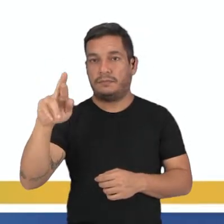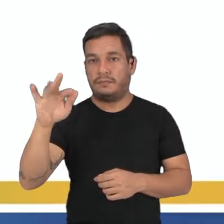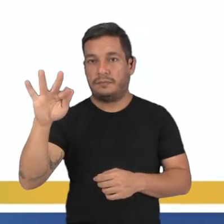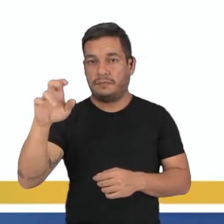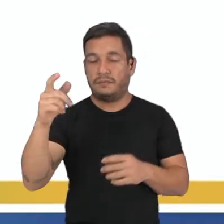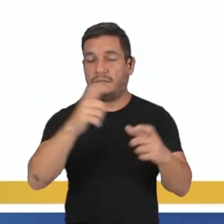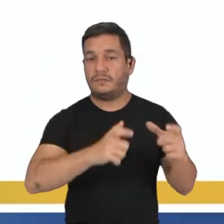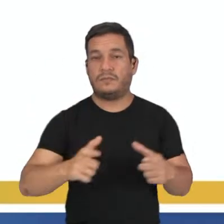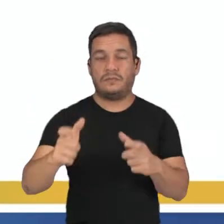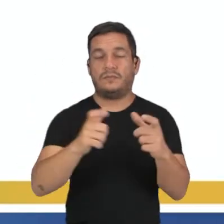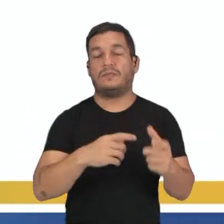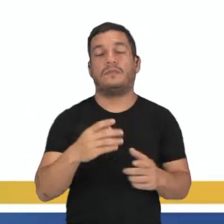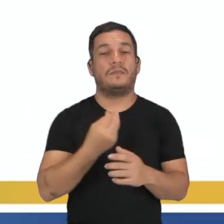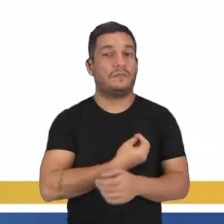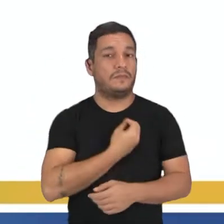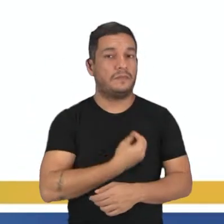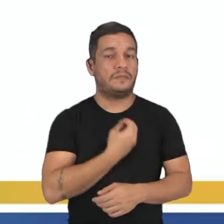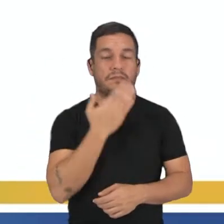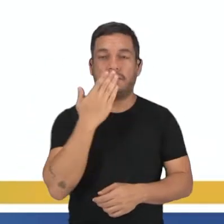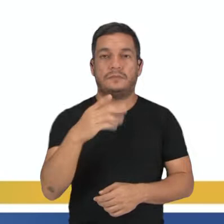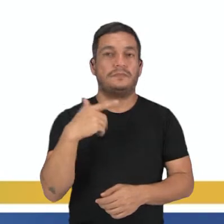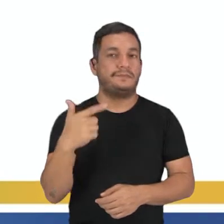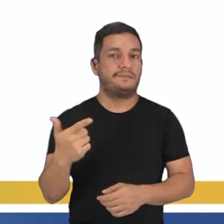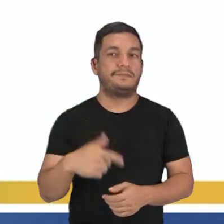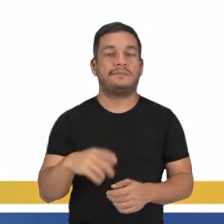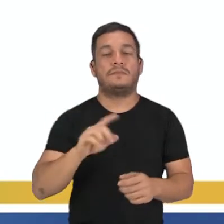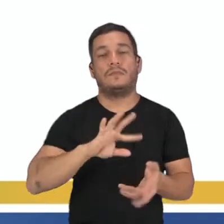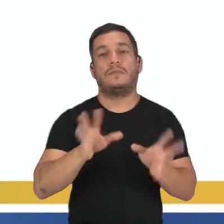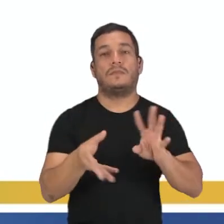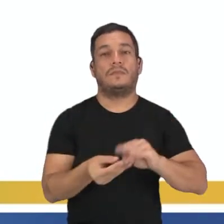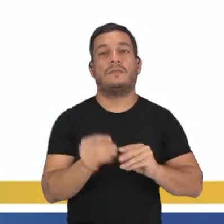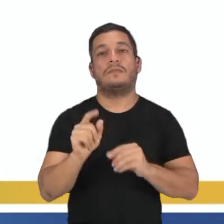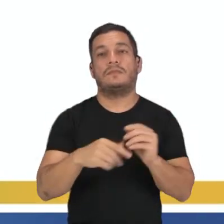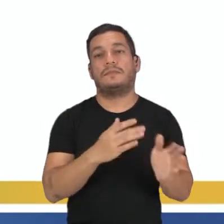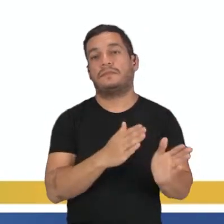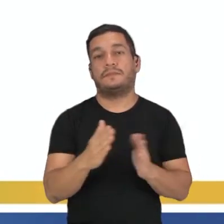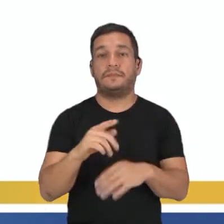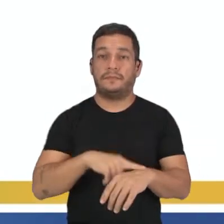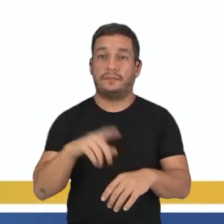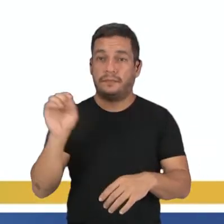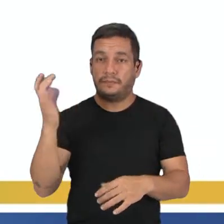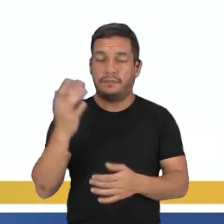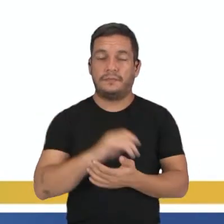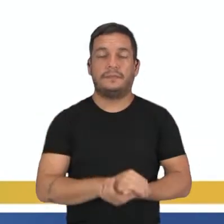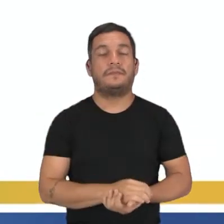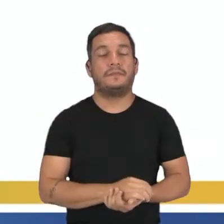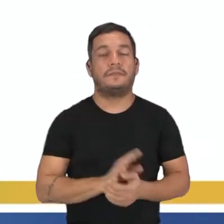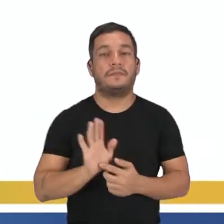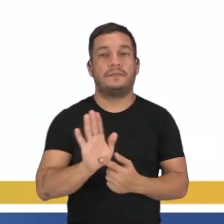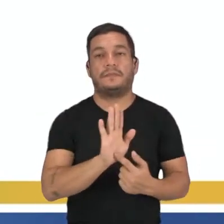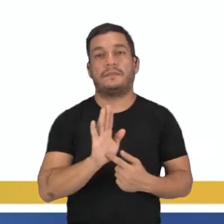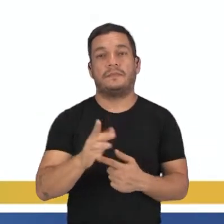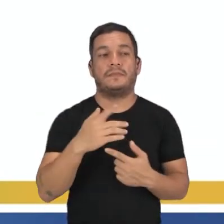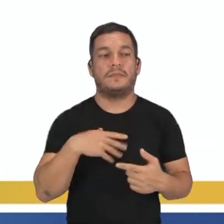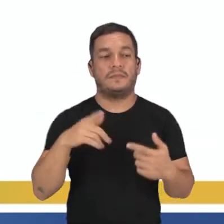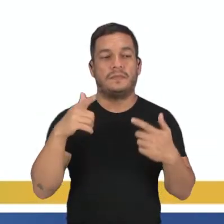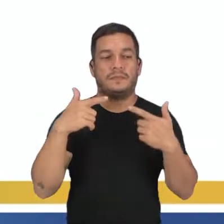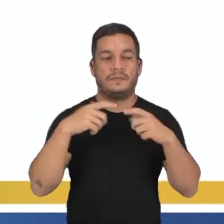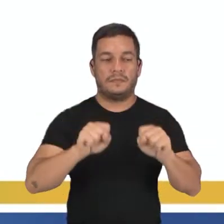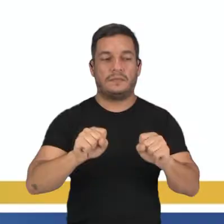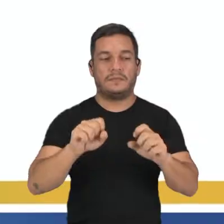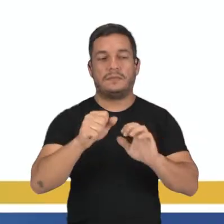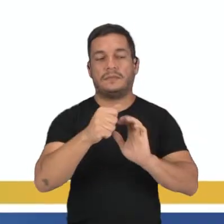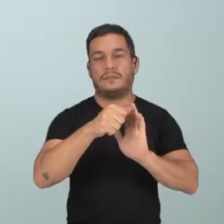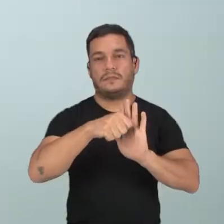lugares modos de vida que não existem mais ou que se transformaram no decorrer do tempo e apresenta figuras de